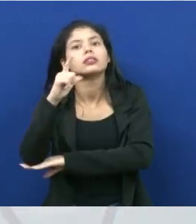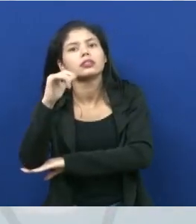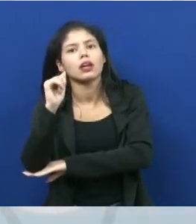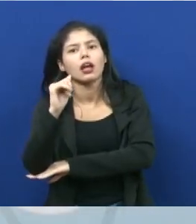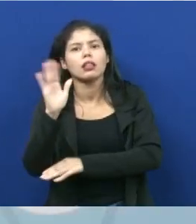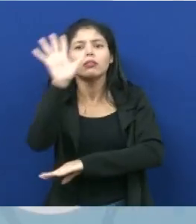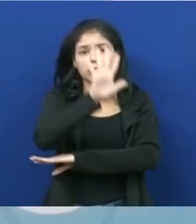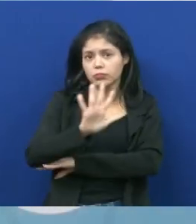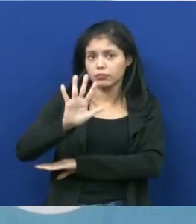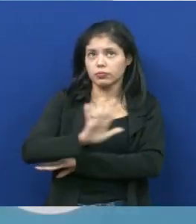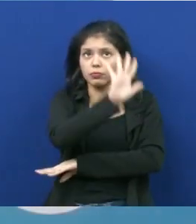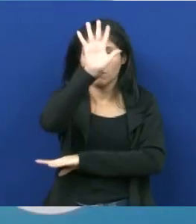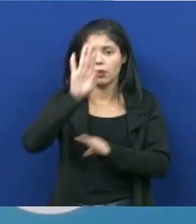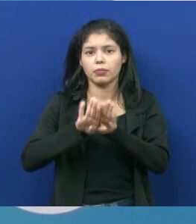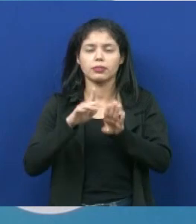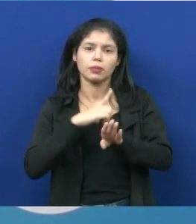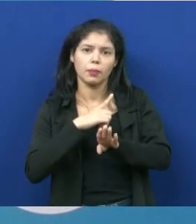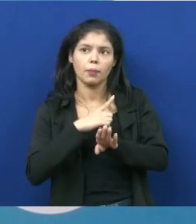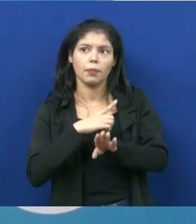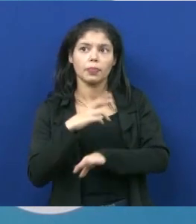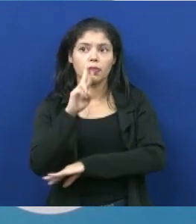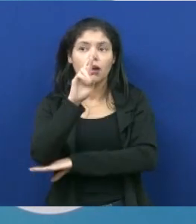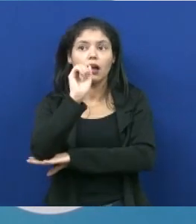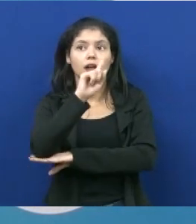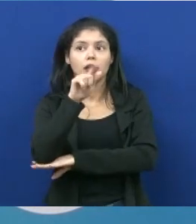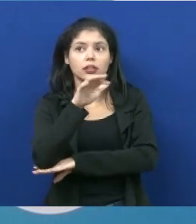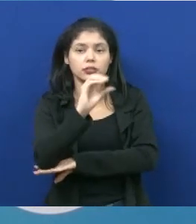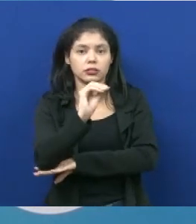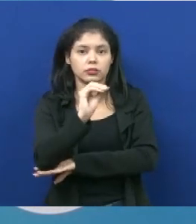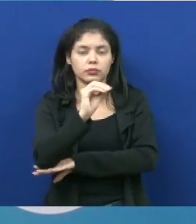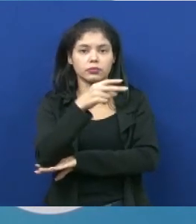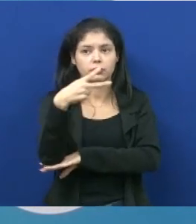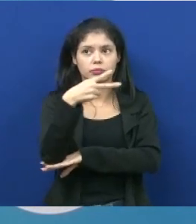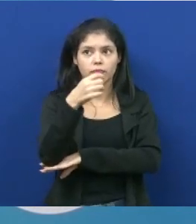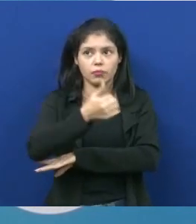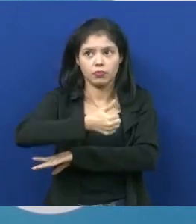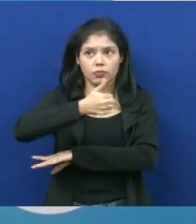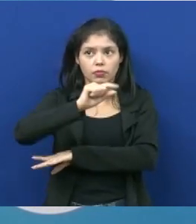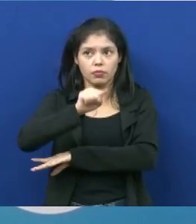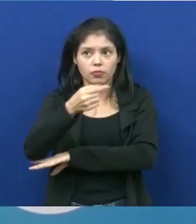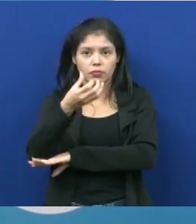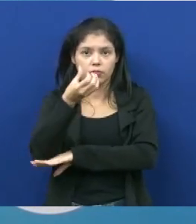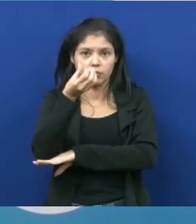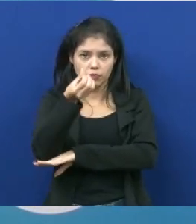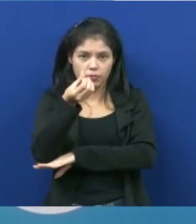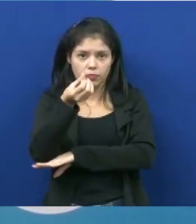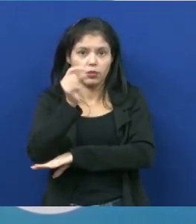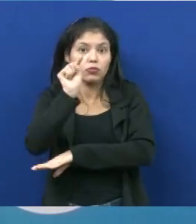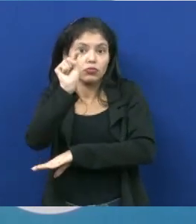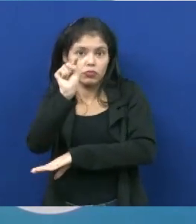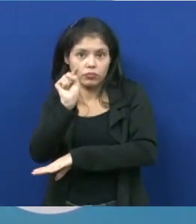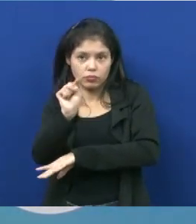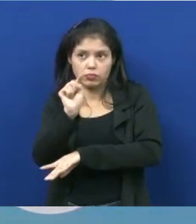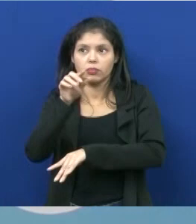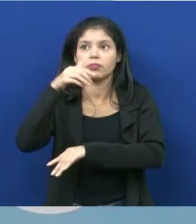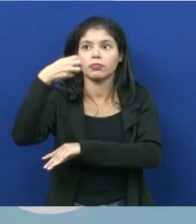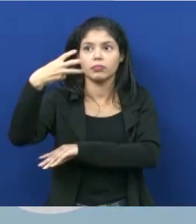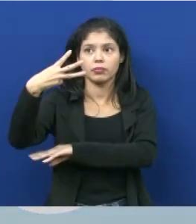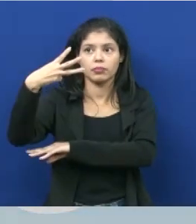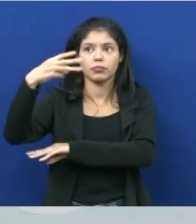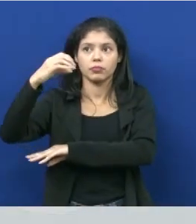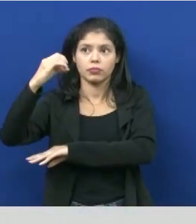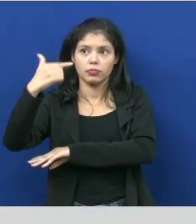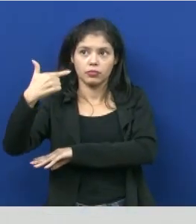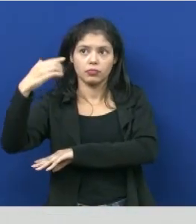então? Nós teríamos a razão 1,6 dividido para 320